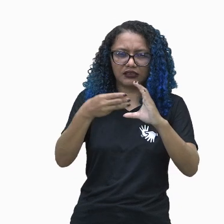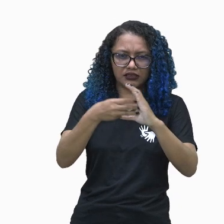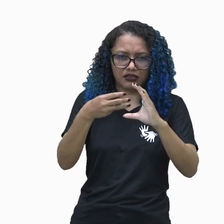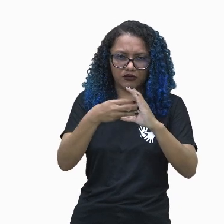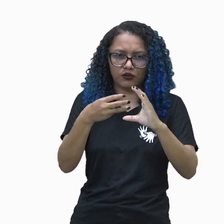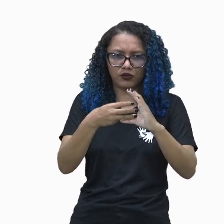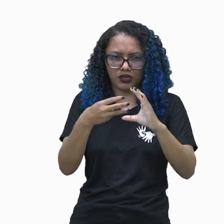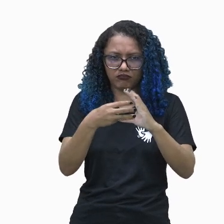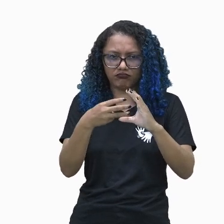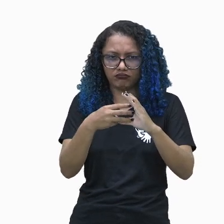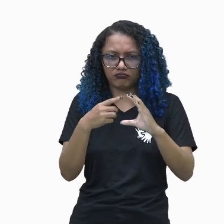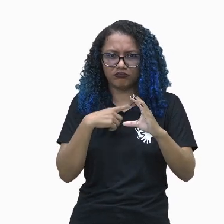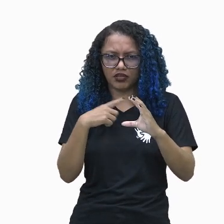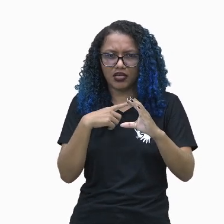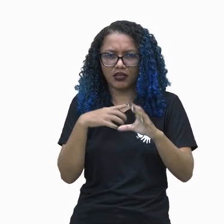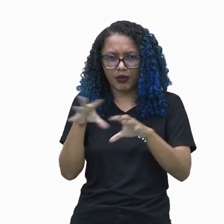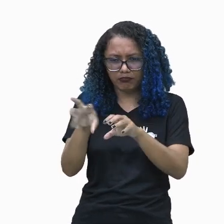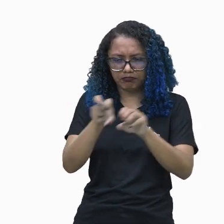celulares, né?